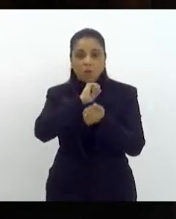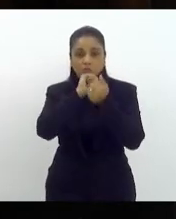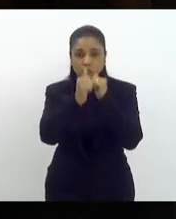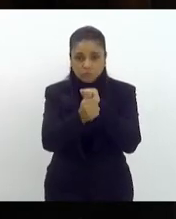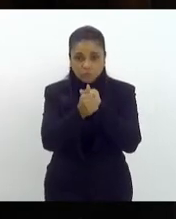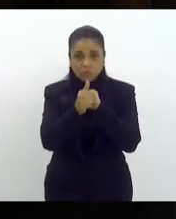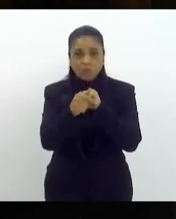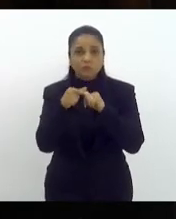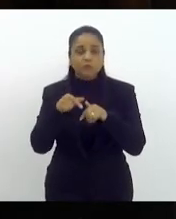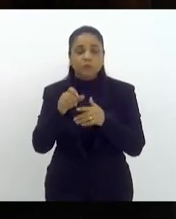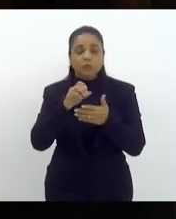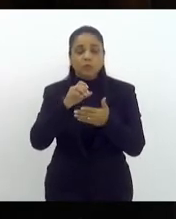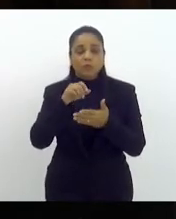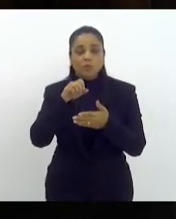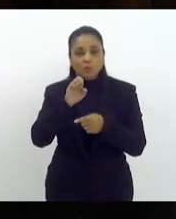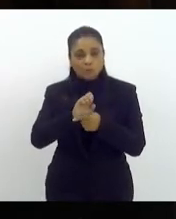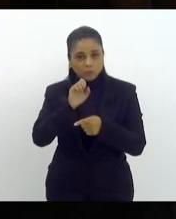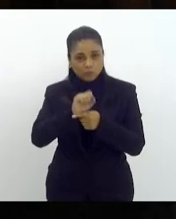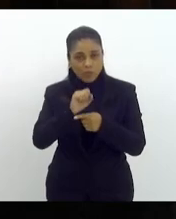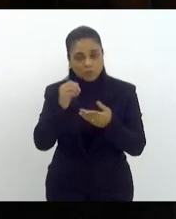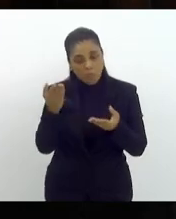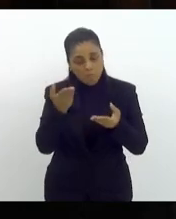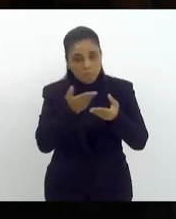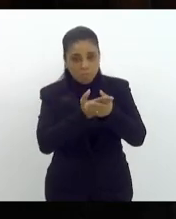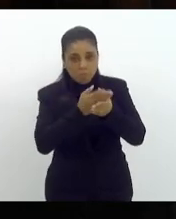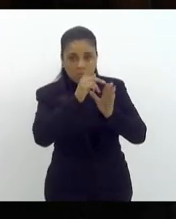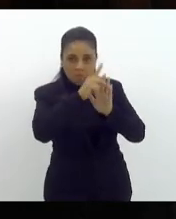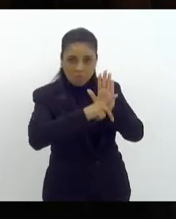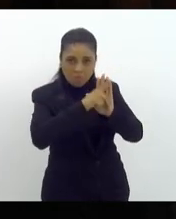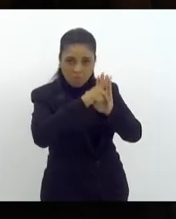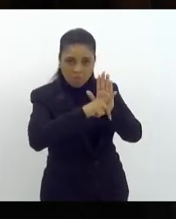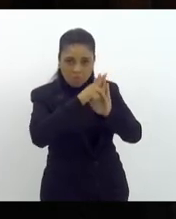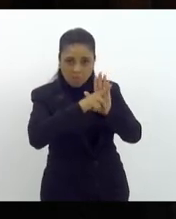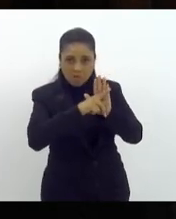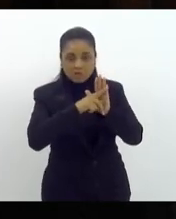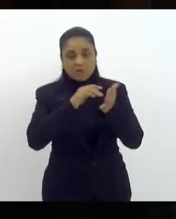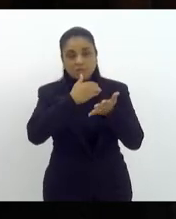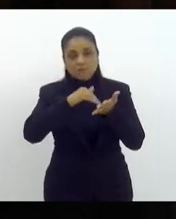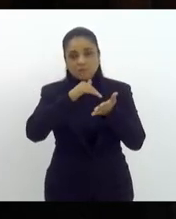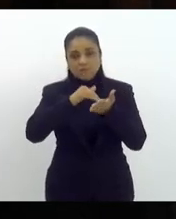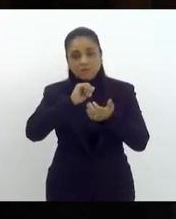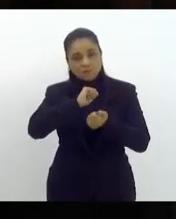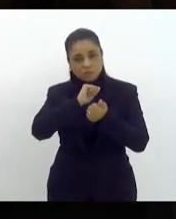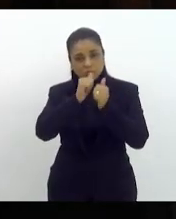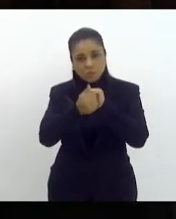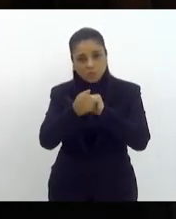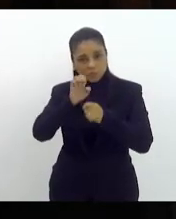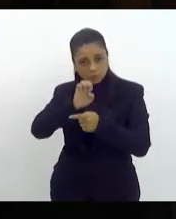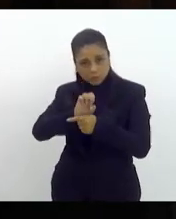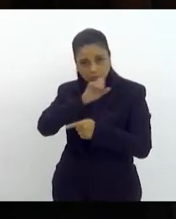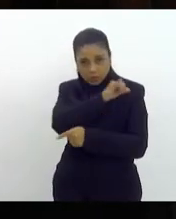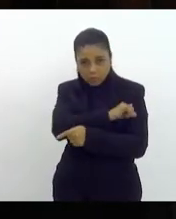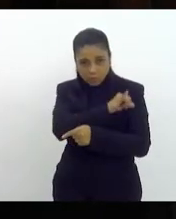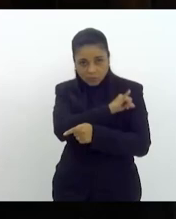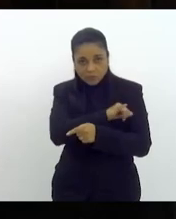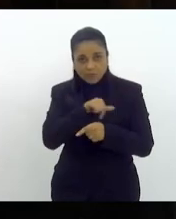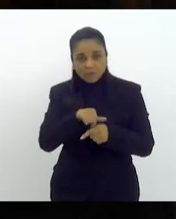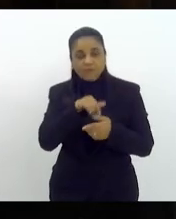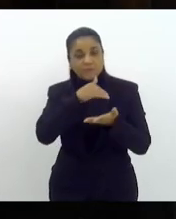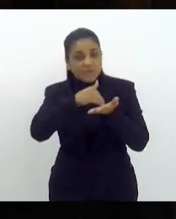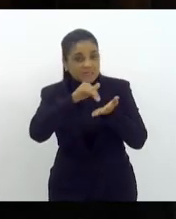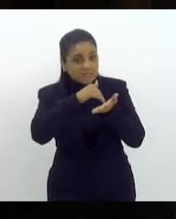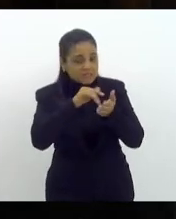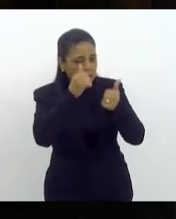você protocola né o seu projeto na secretaria é de esporte do estado é a secretaria ela